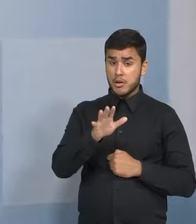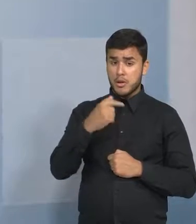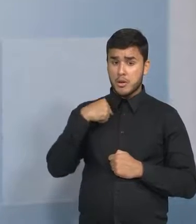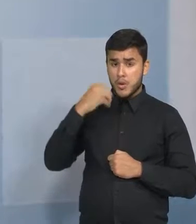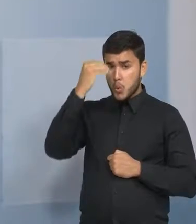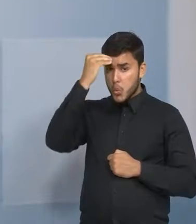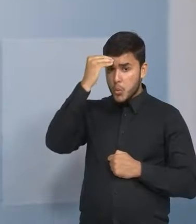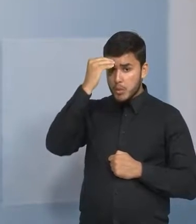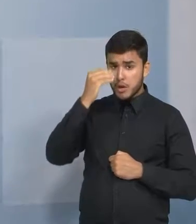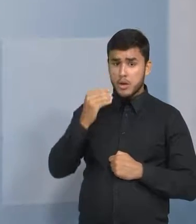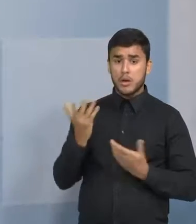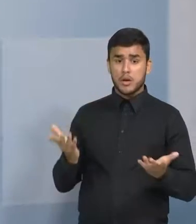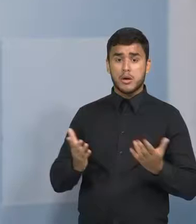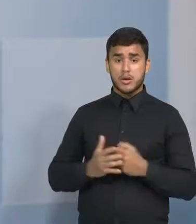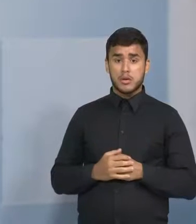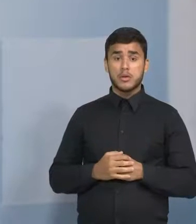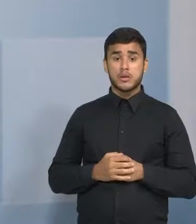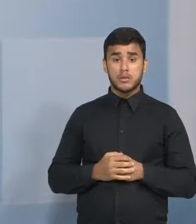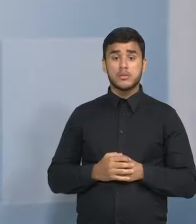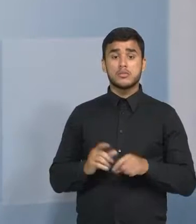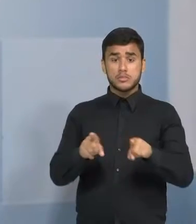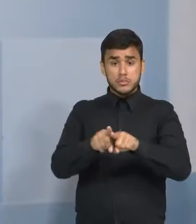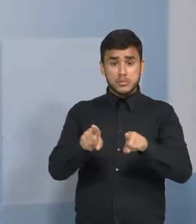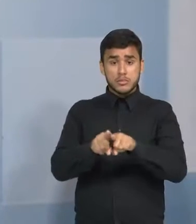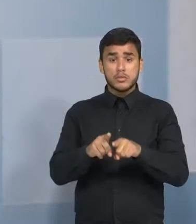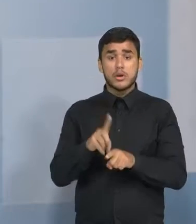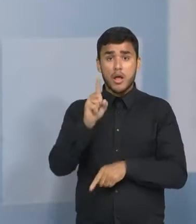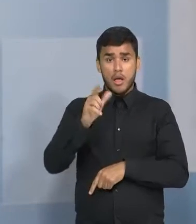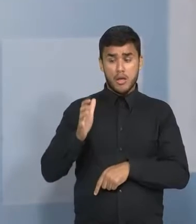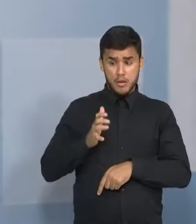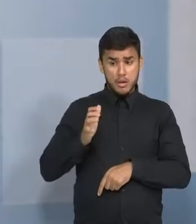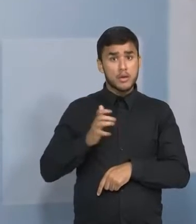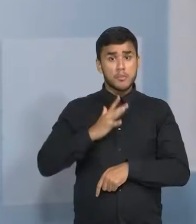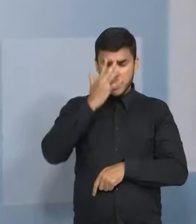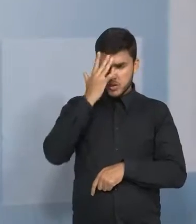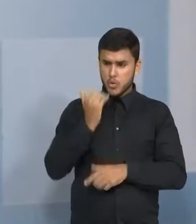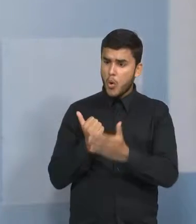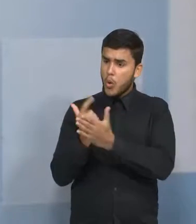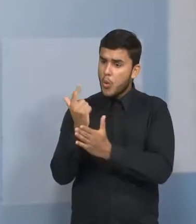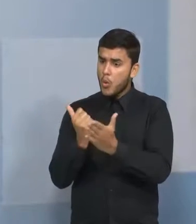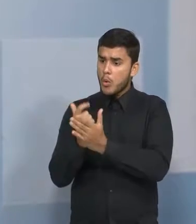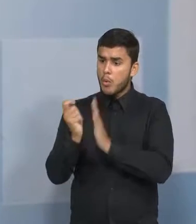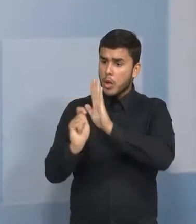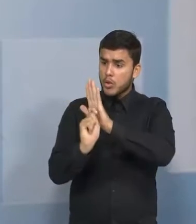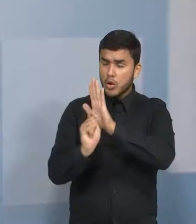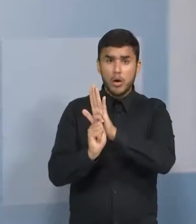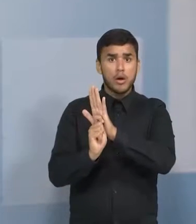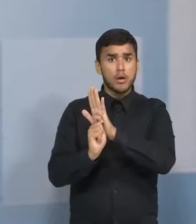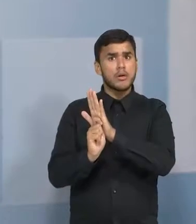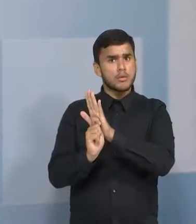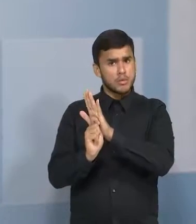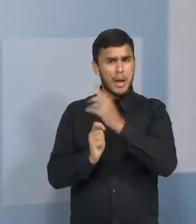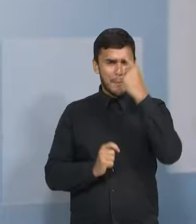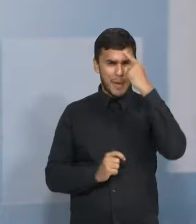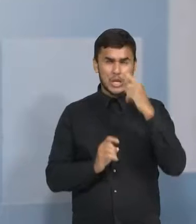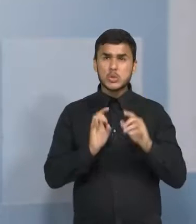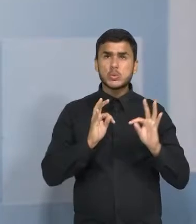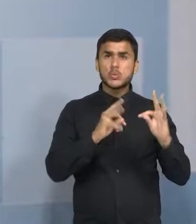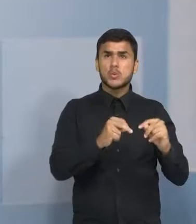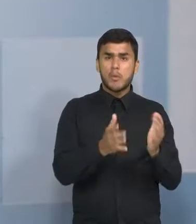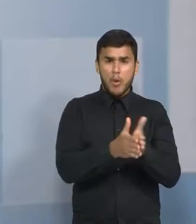classe média e alta. Quer dizer, Carlos Frederico, é um assunto que precisa também ser